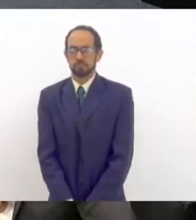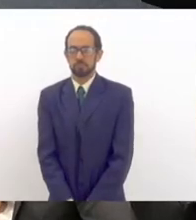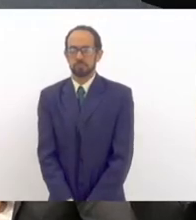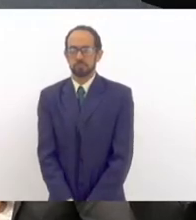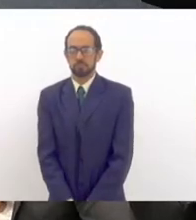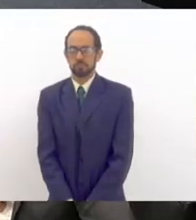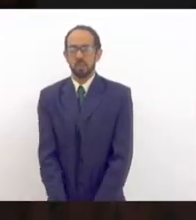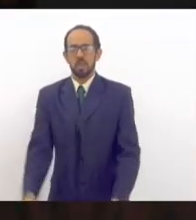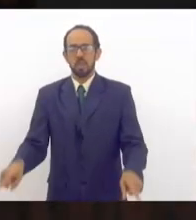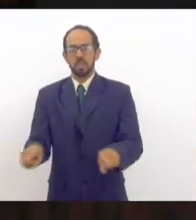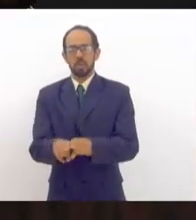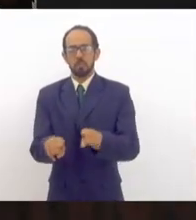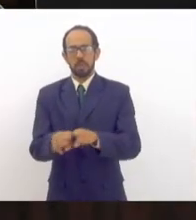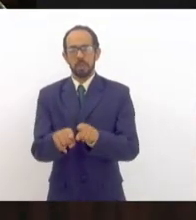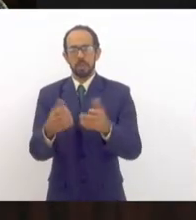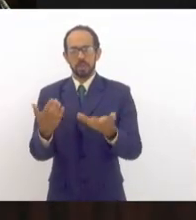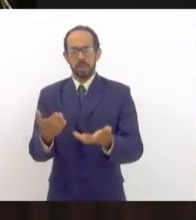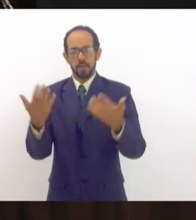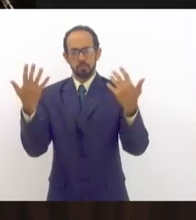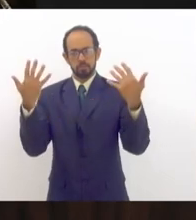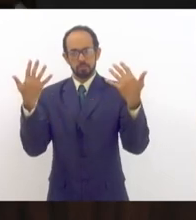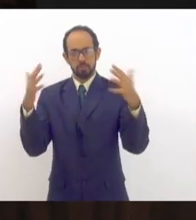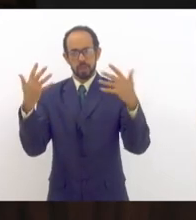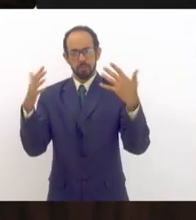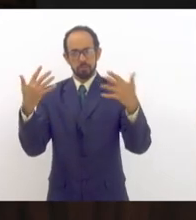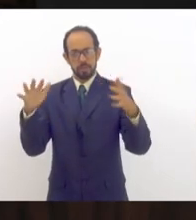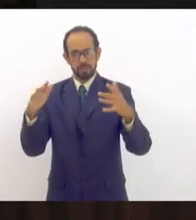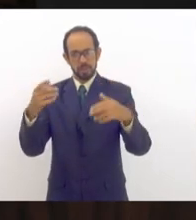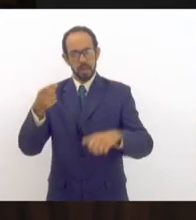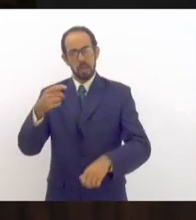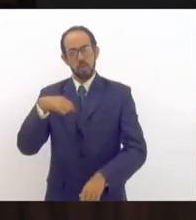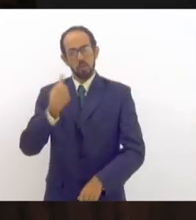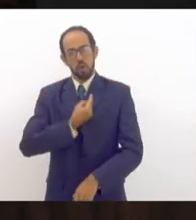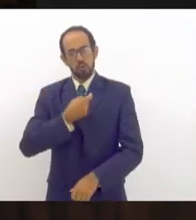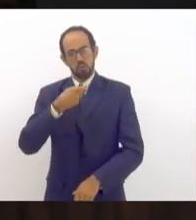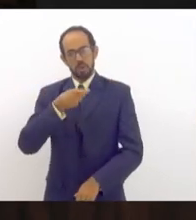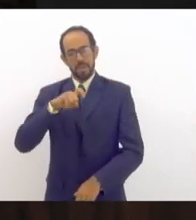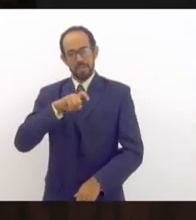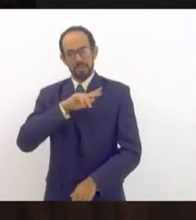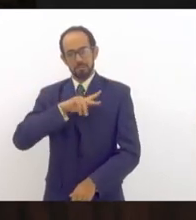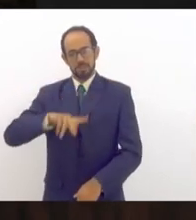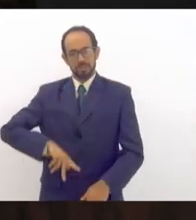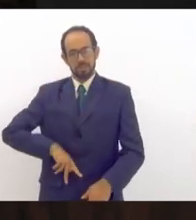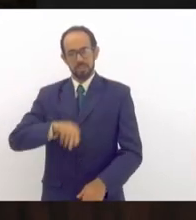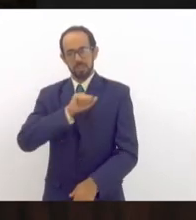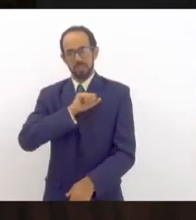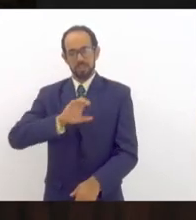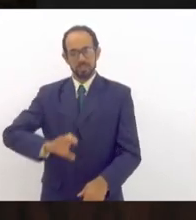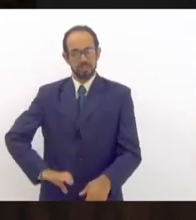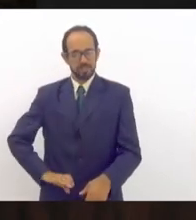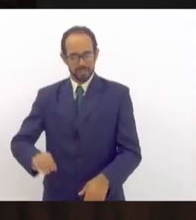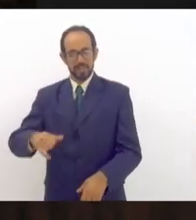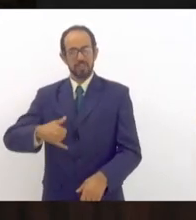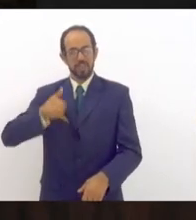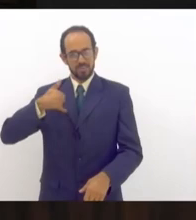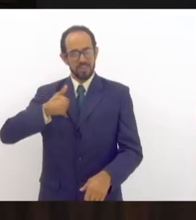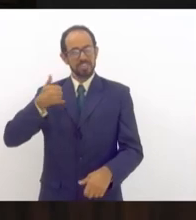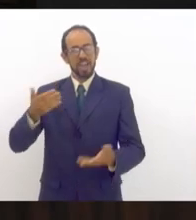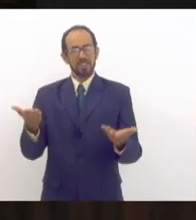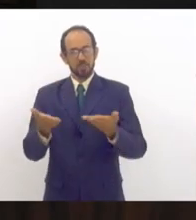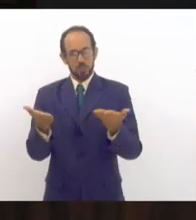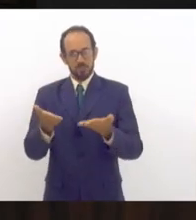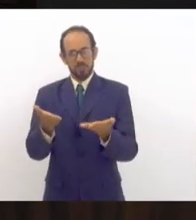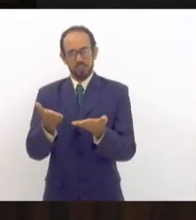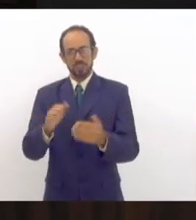também quero aqui parabenizar o nosso realmente o nosso ex-presidente minha André Siciliano tá fazendo mais um aninho aí de idade